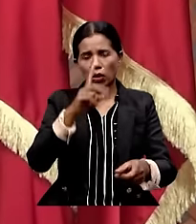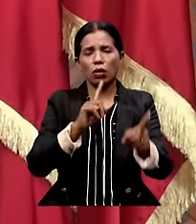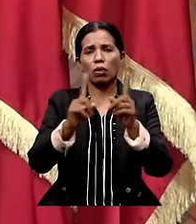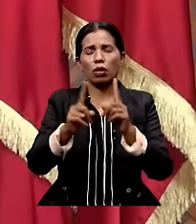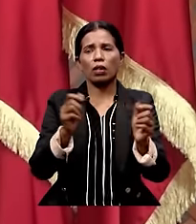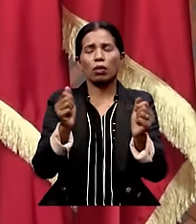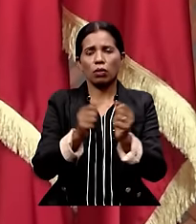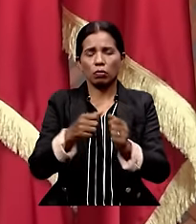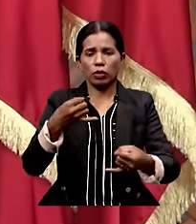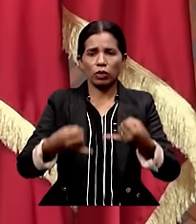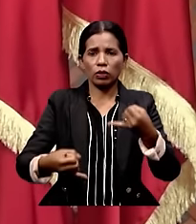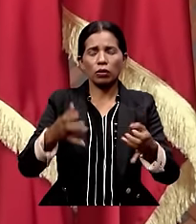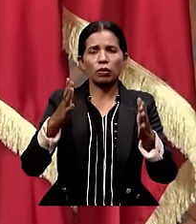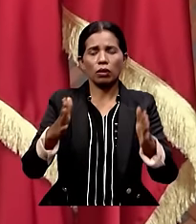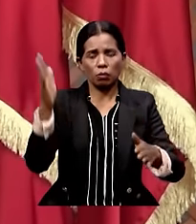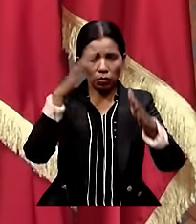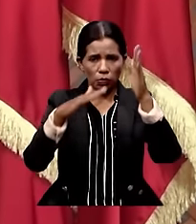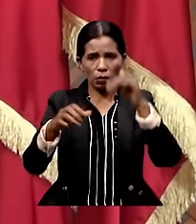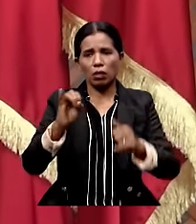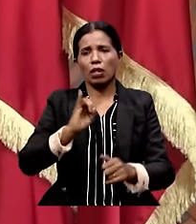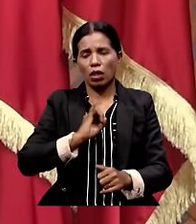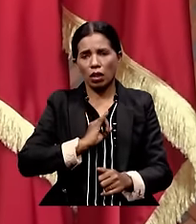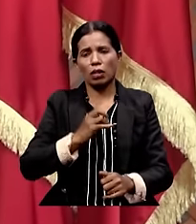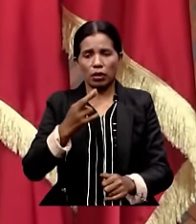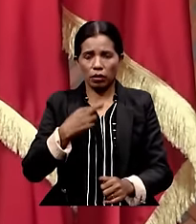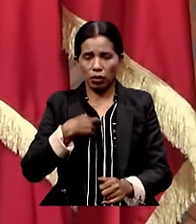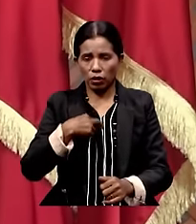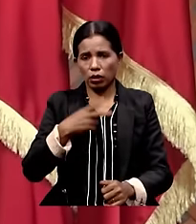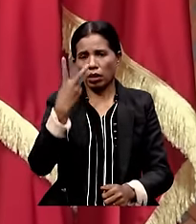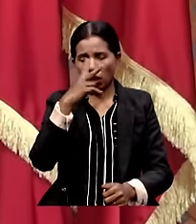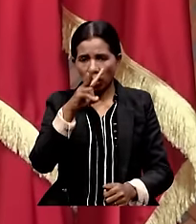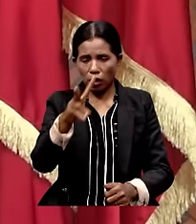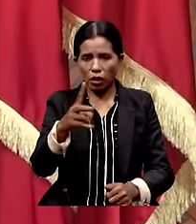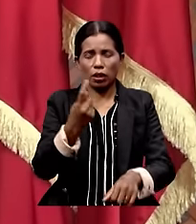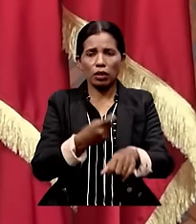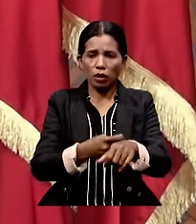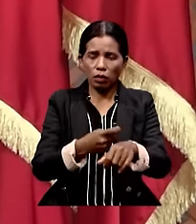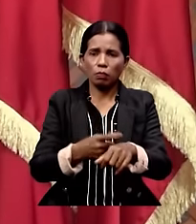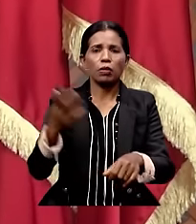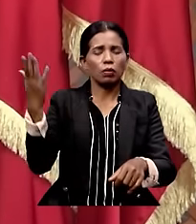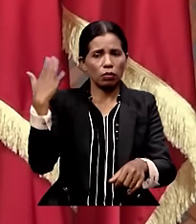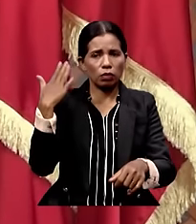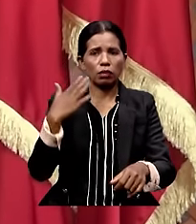senhor juiz, o problema não é ver o rássico testemunho, tempo da vaga, dengue.